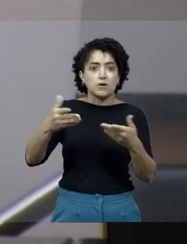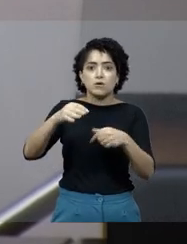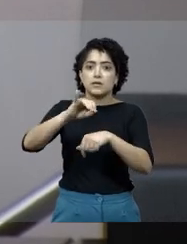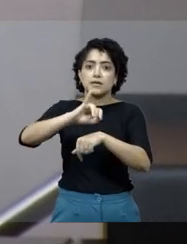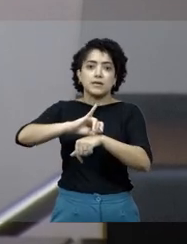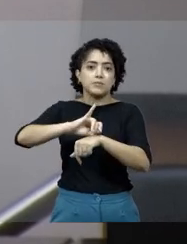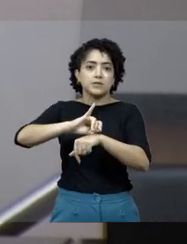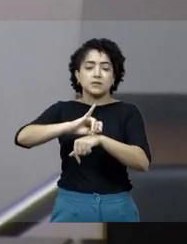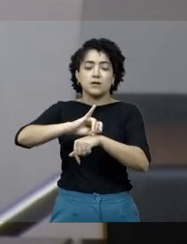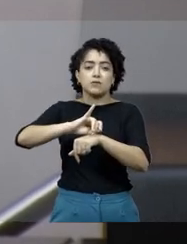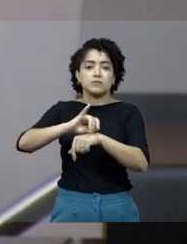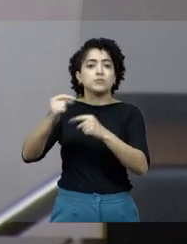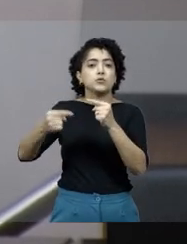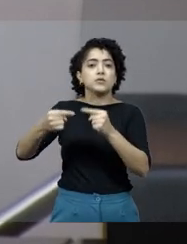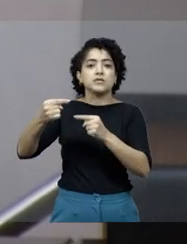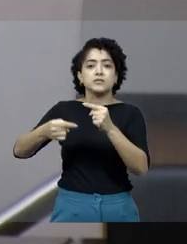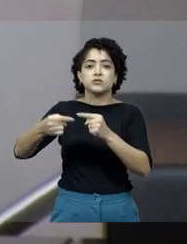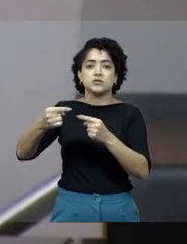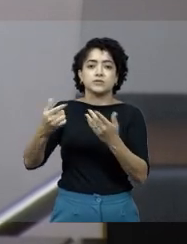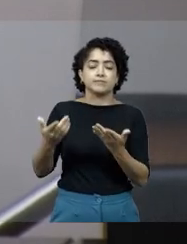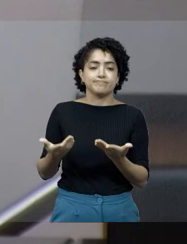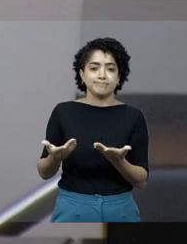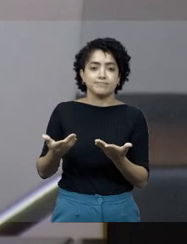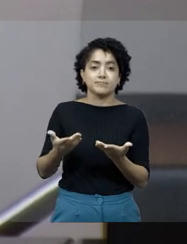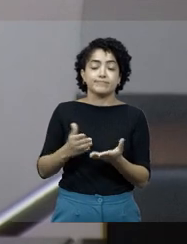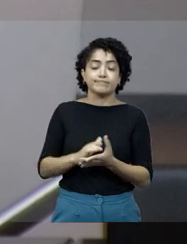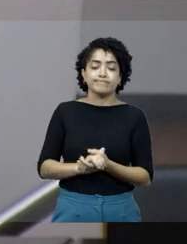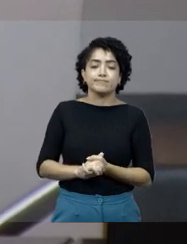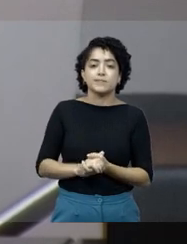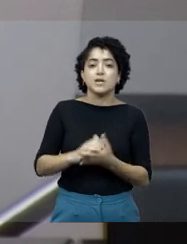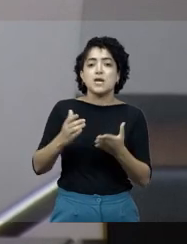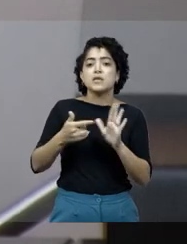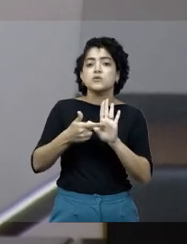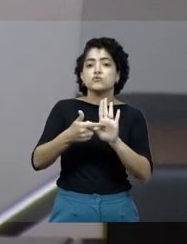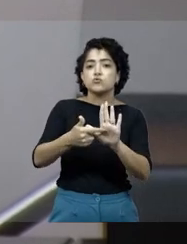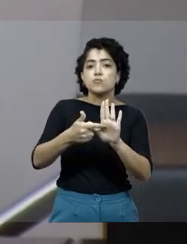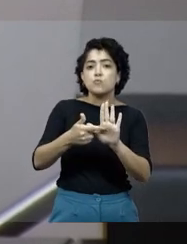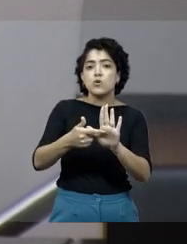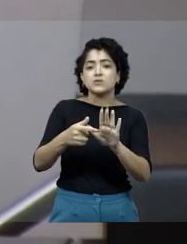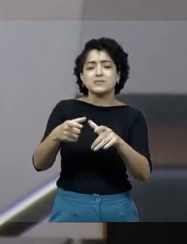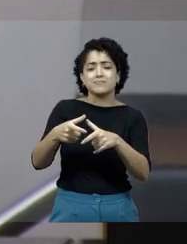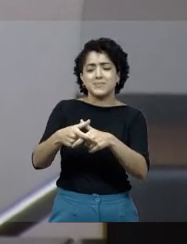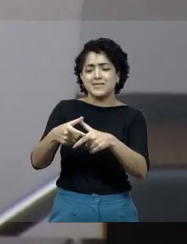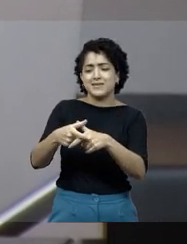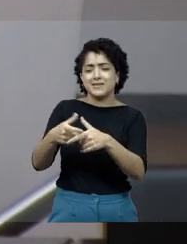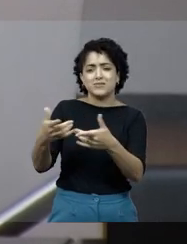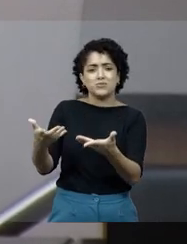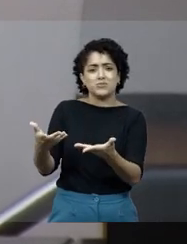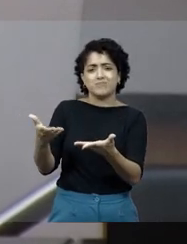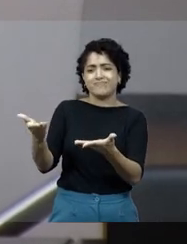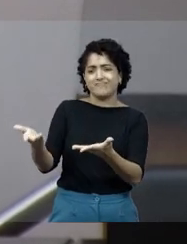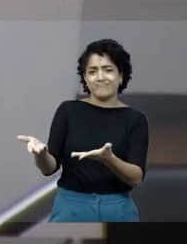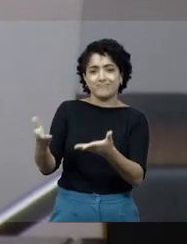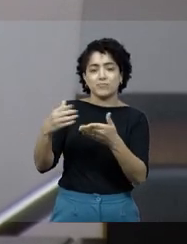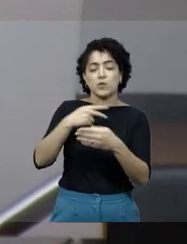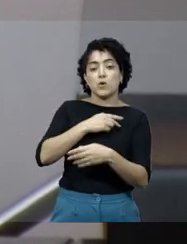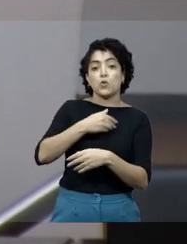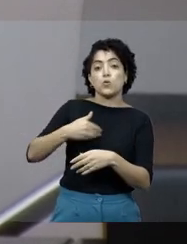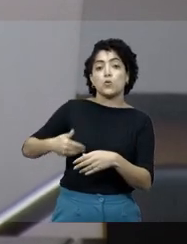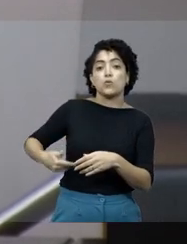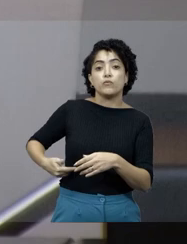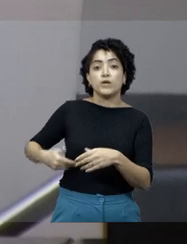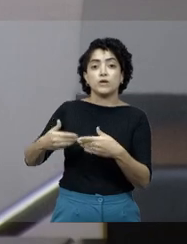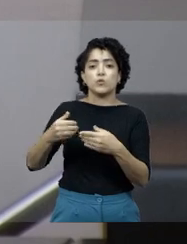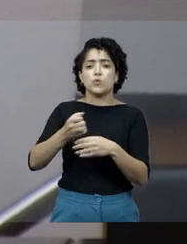política do Estado. E isso mostra o quanto é pequeno esse governo. E quanto é pequeno, e